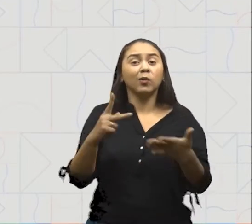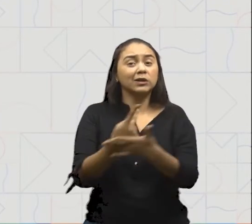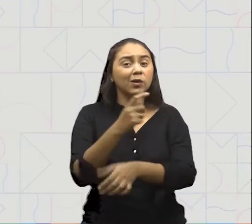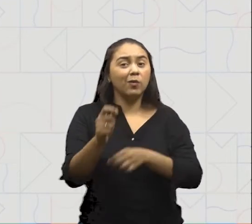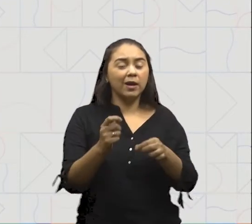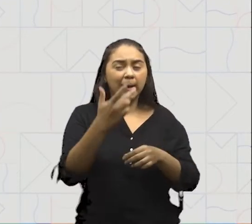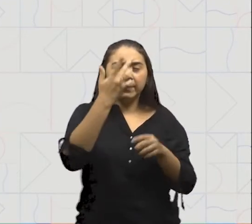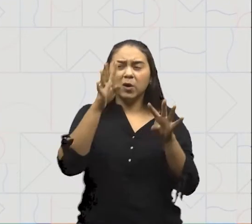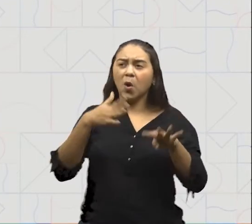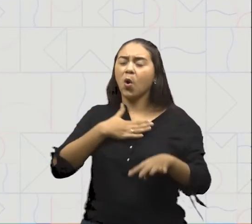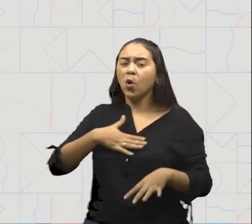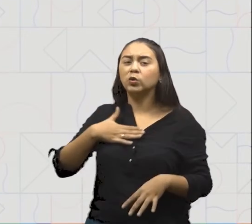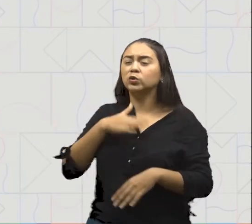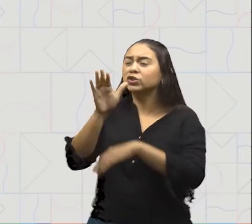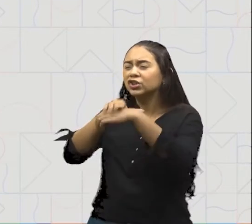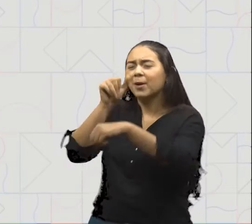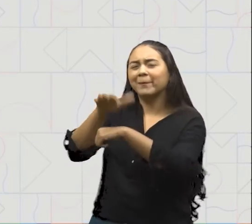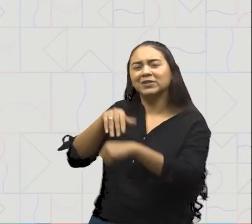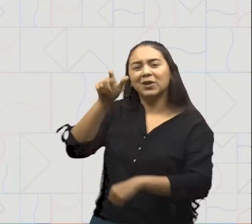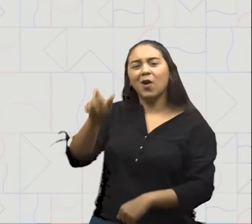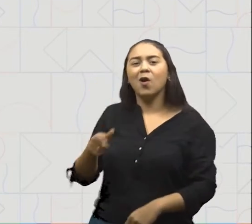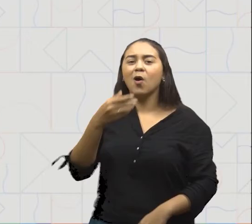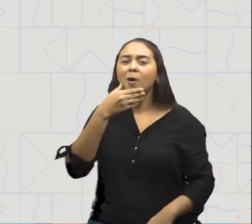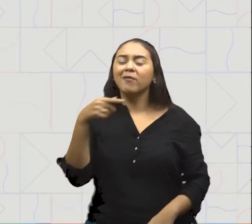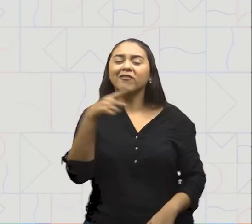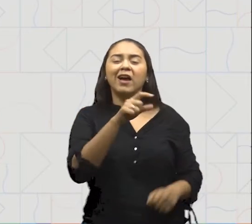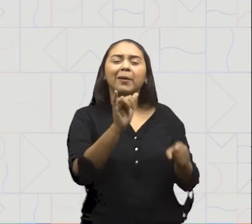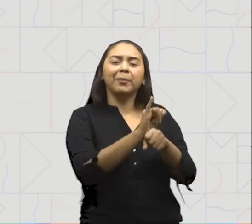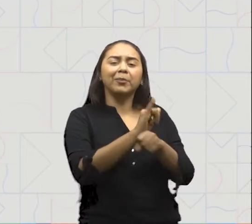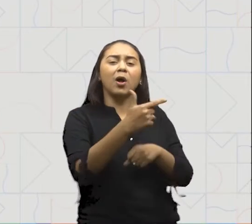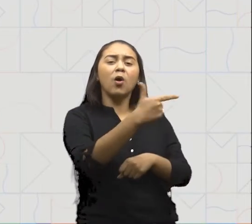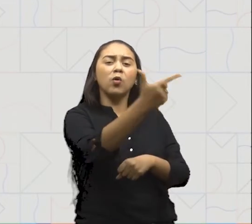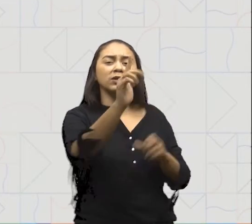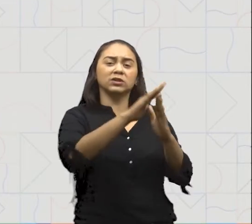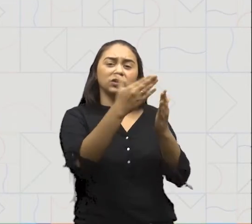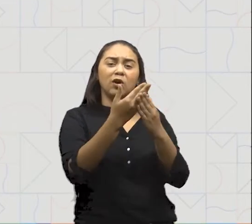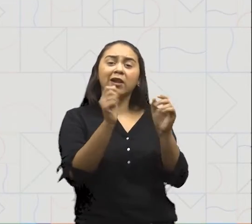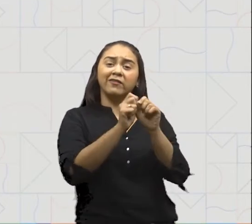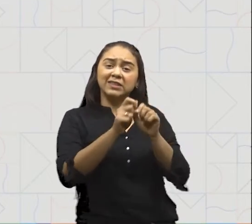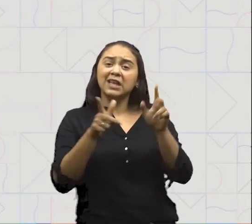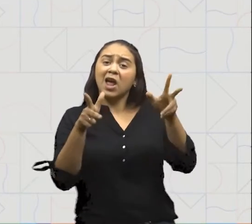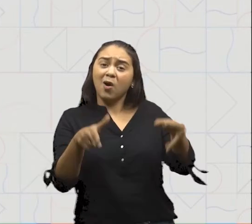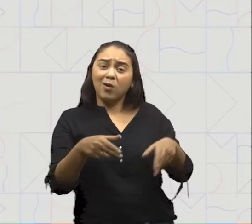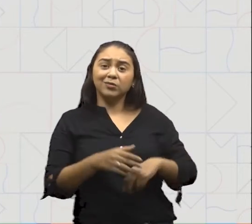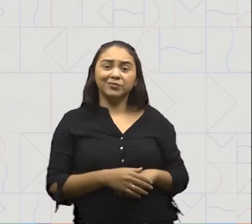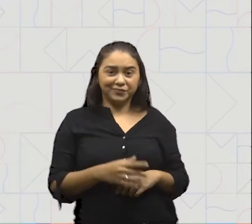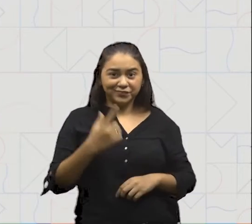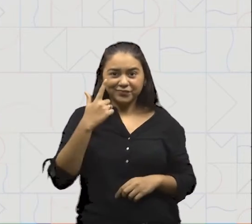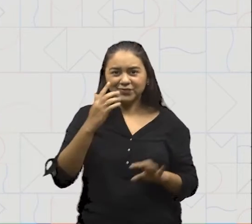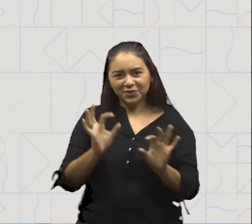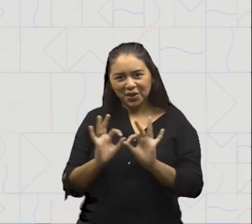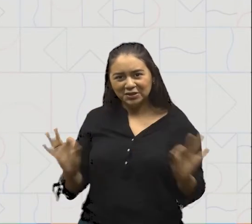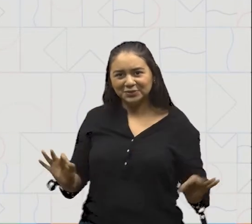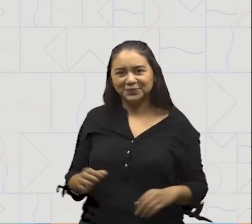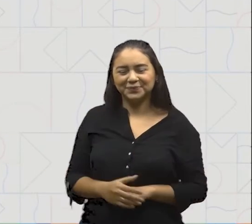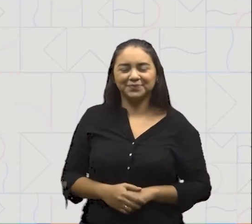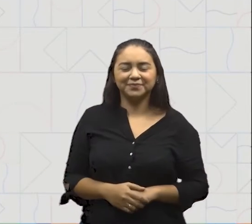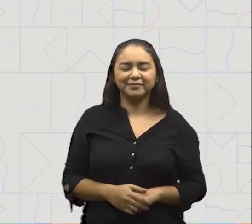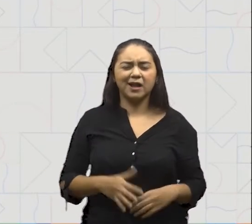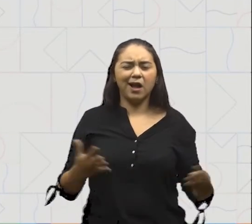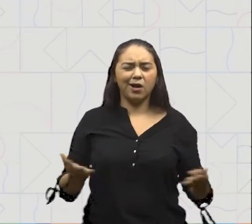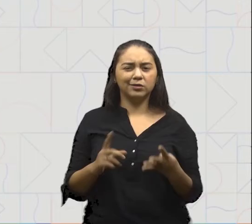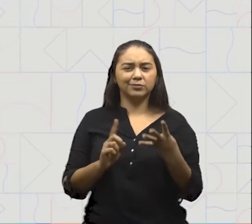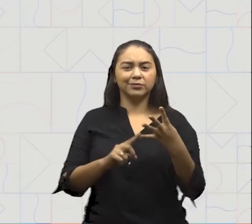a confeccionar outros elementos de festas juninas em outras escolas. Está ótimo assim. Vamos para o quarto